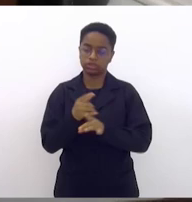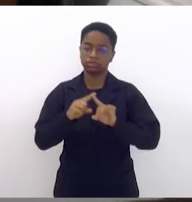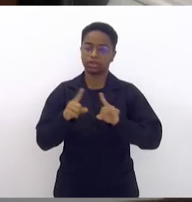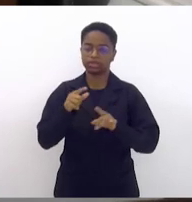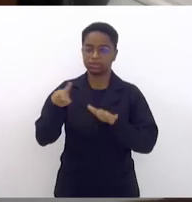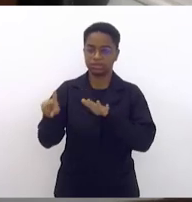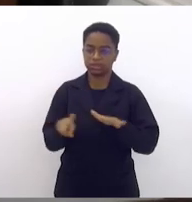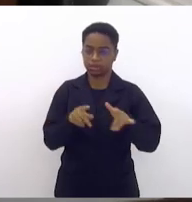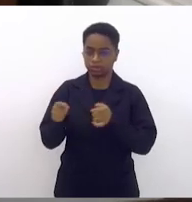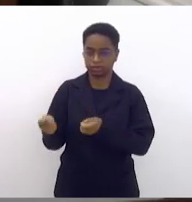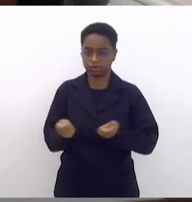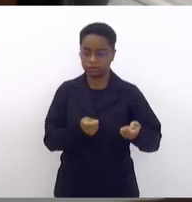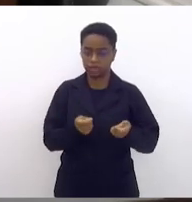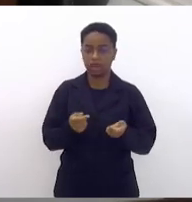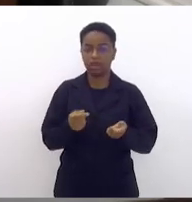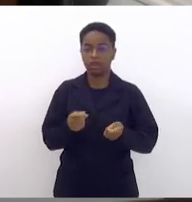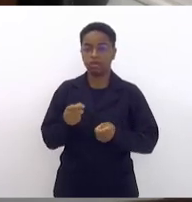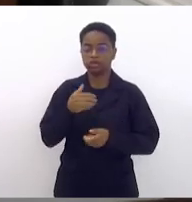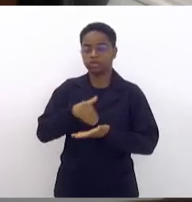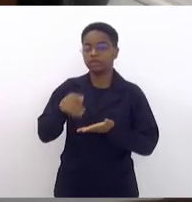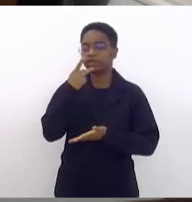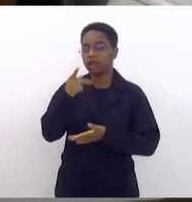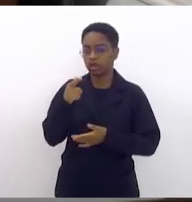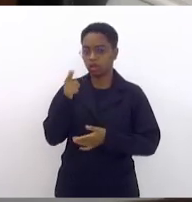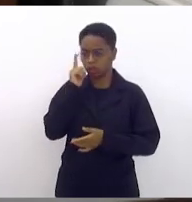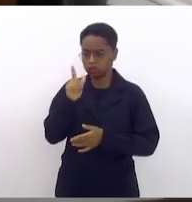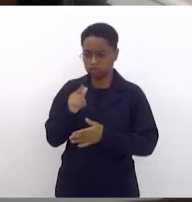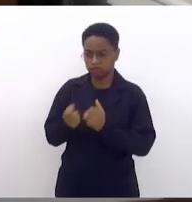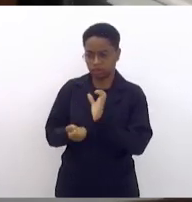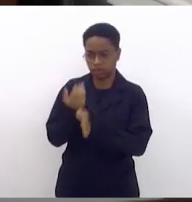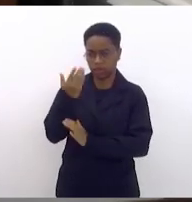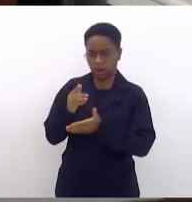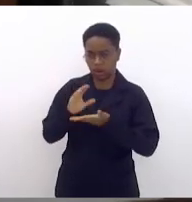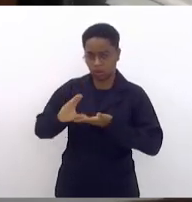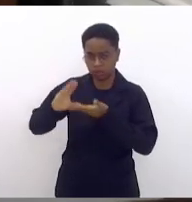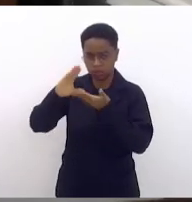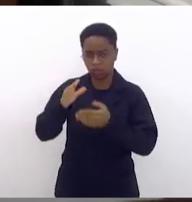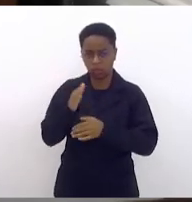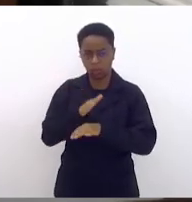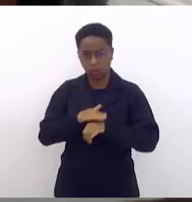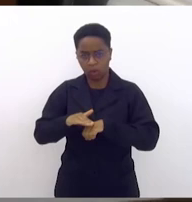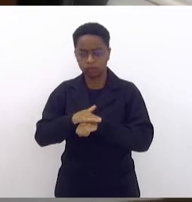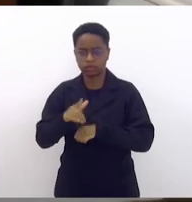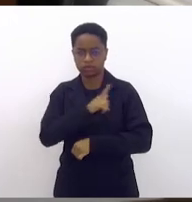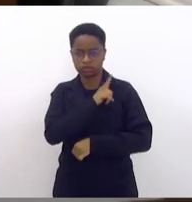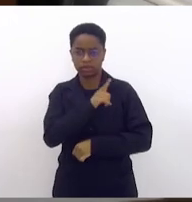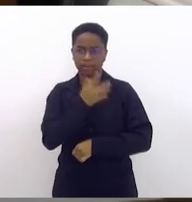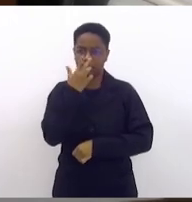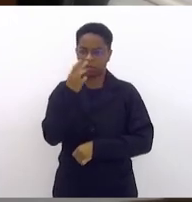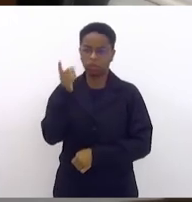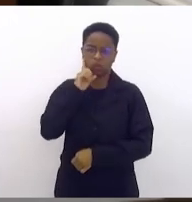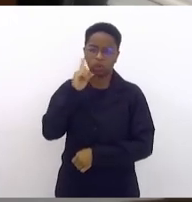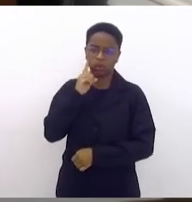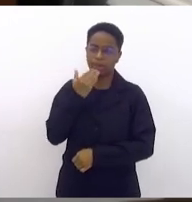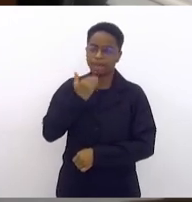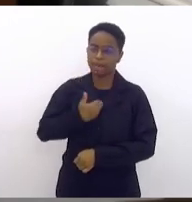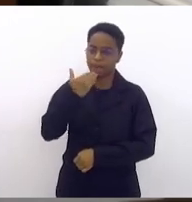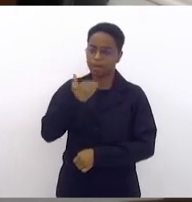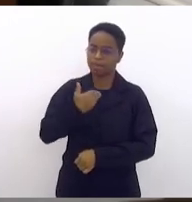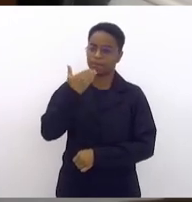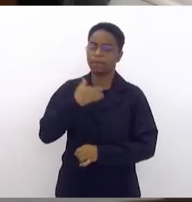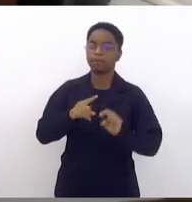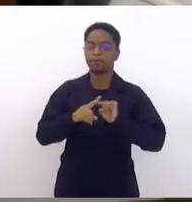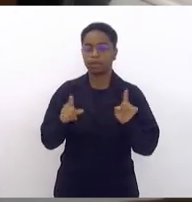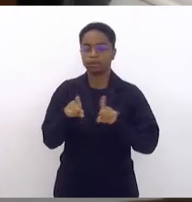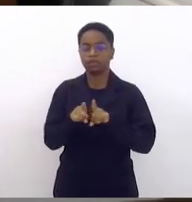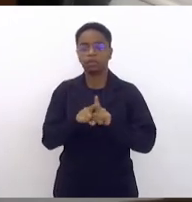o secretário fala e a criação de conselhos você tá vendo você tá conversando com os gestores eu sou cobrado quase que diariamente por isso e é uma